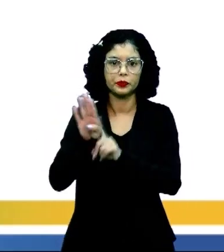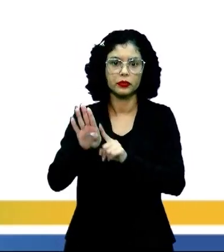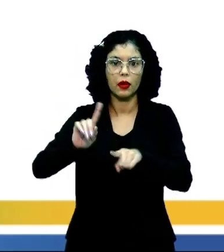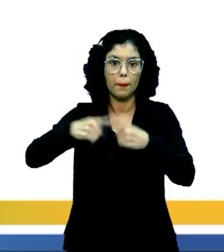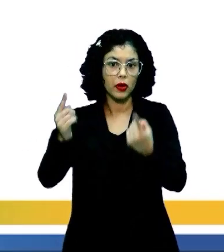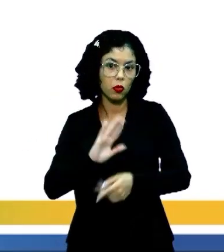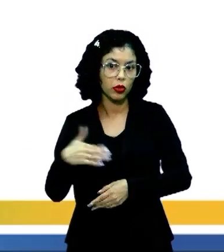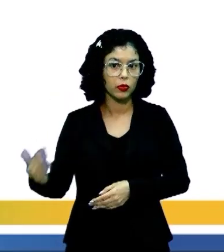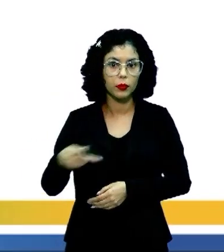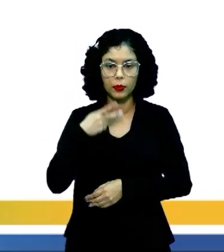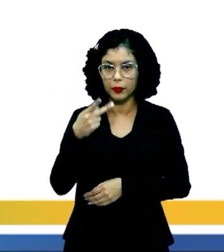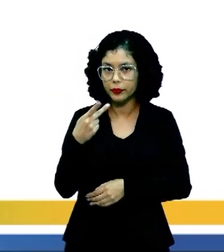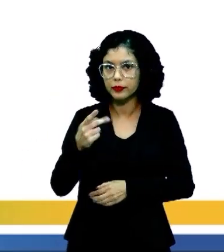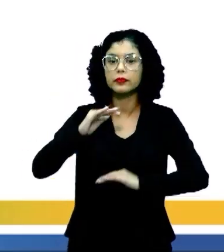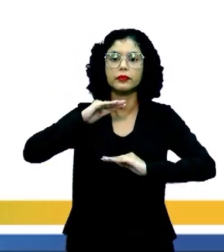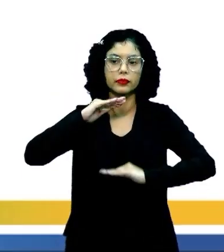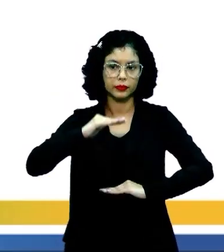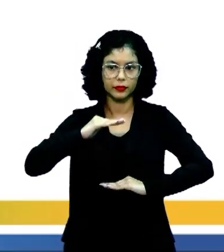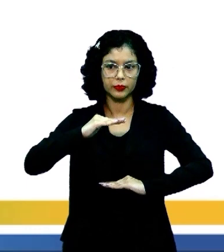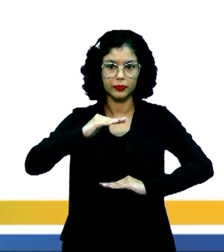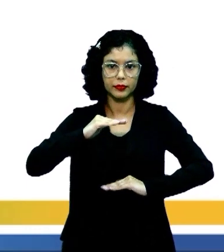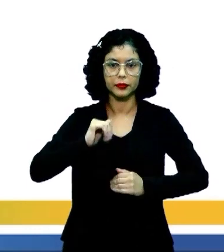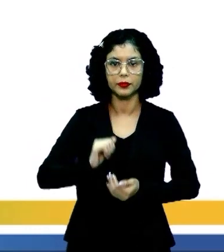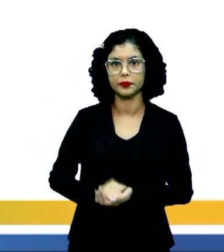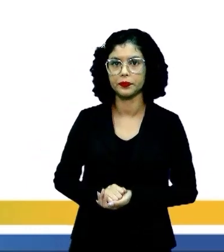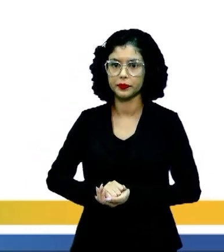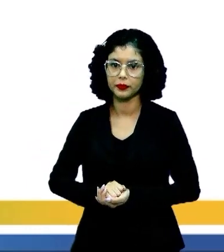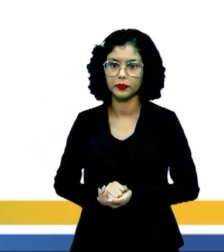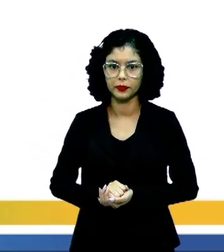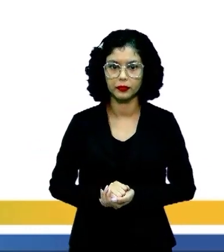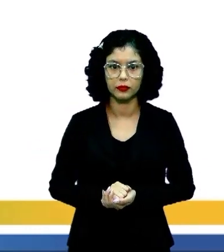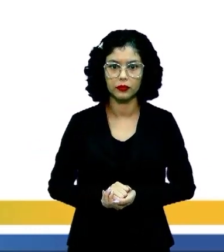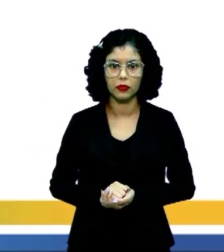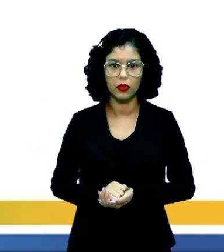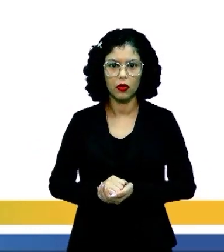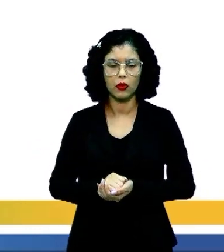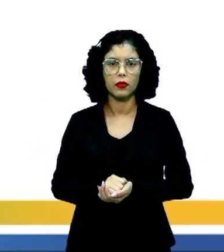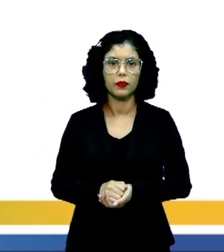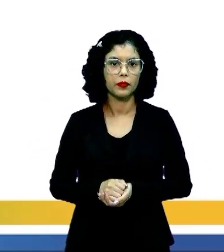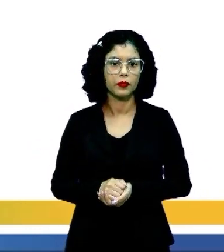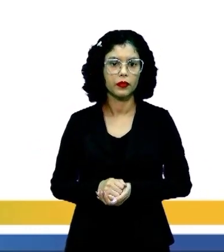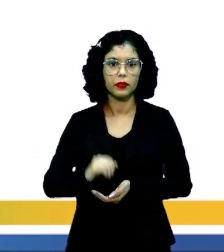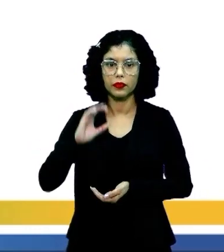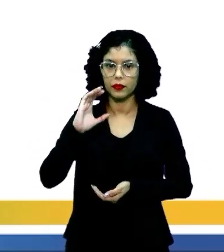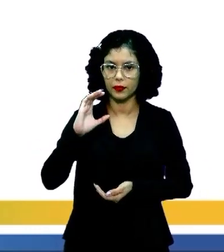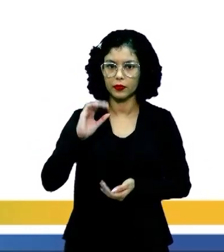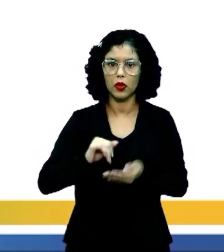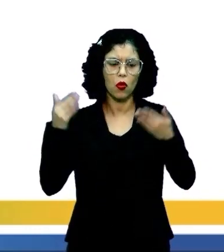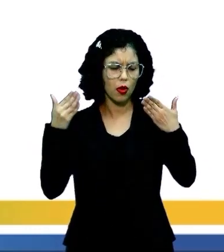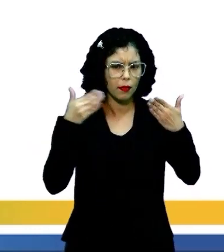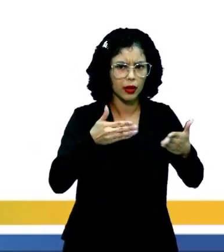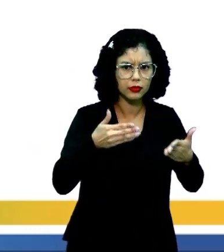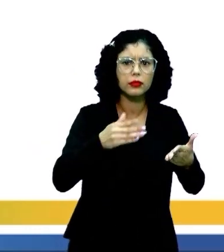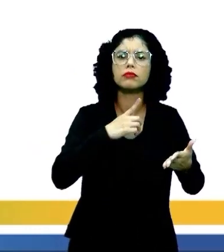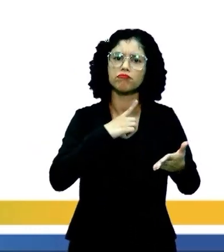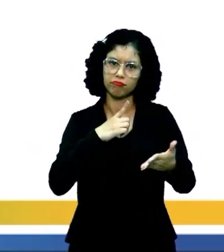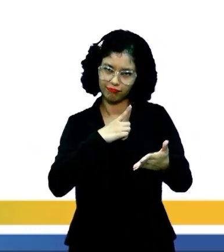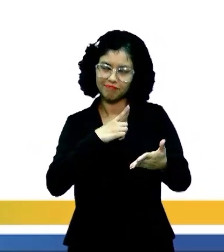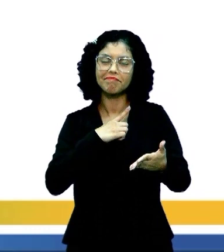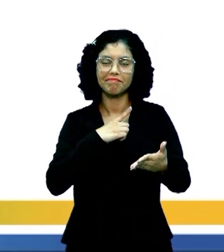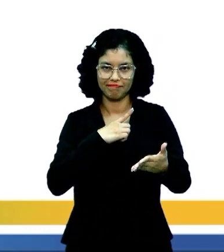B, mas quando o poeta diz lata. E letra C, uma